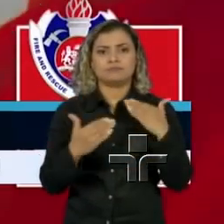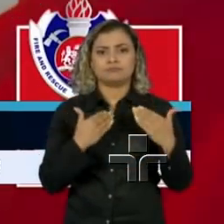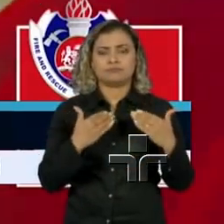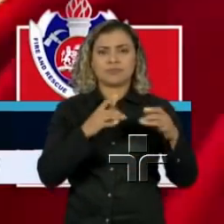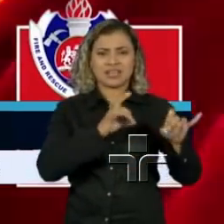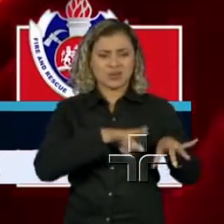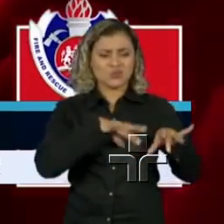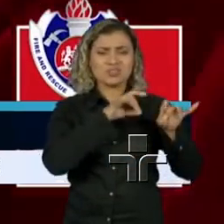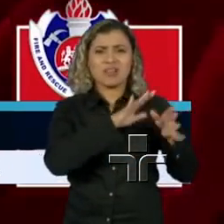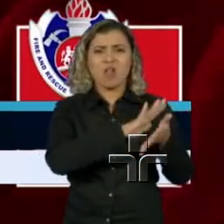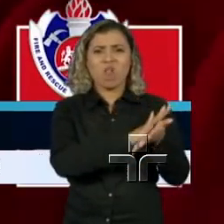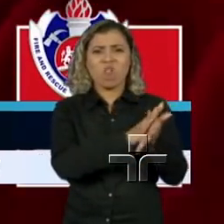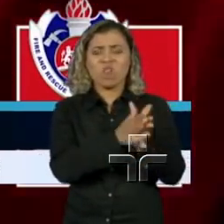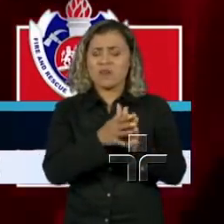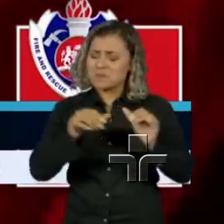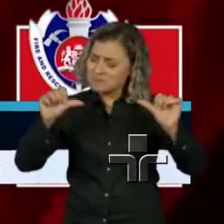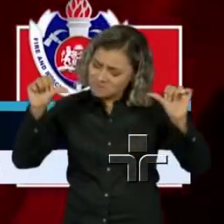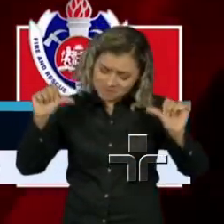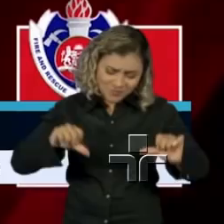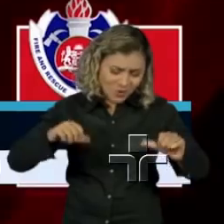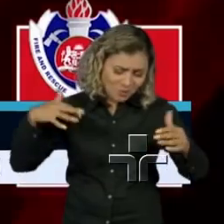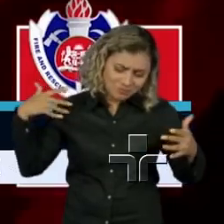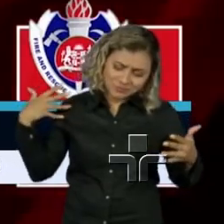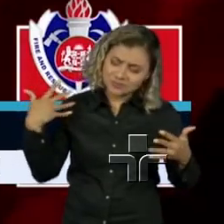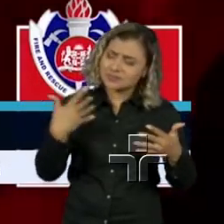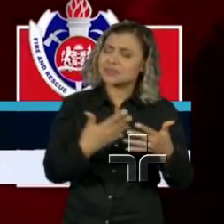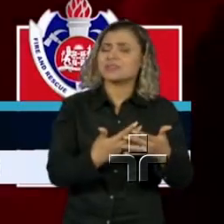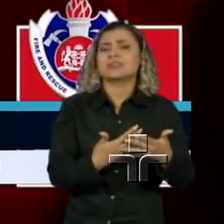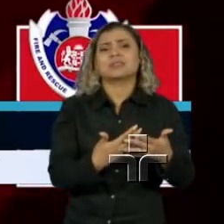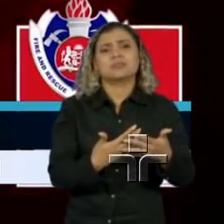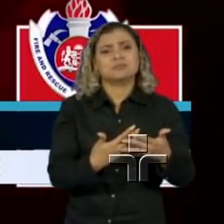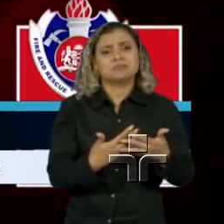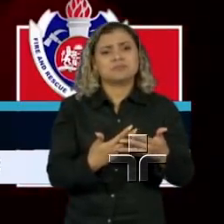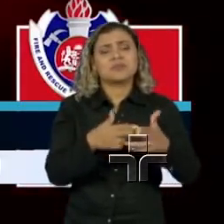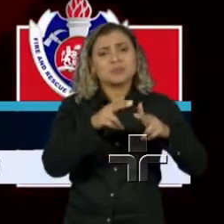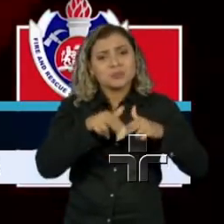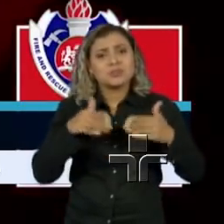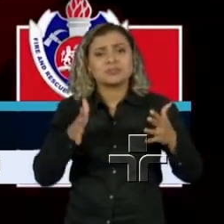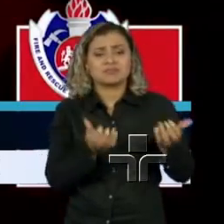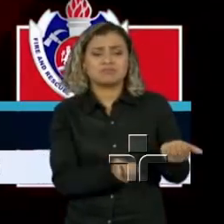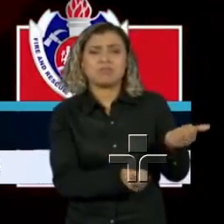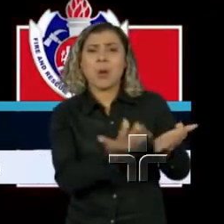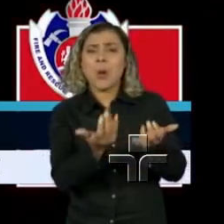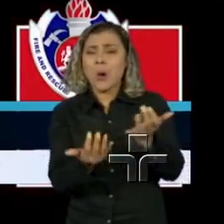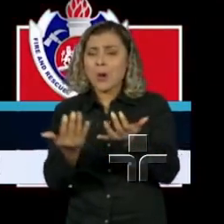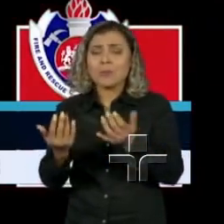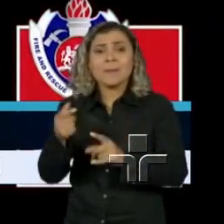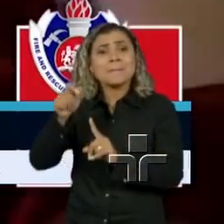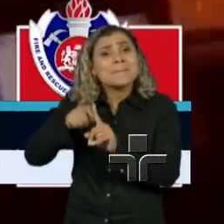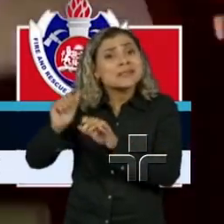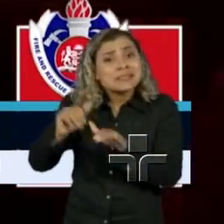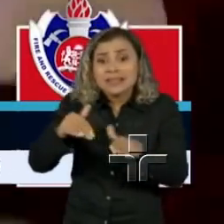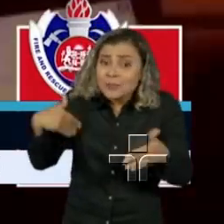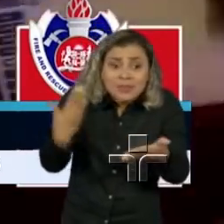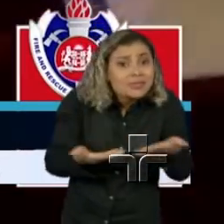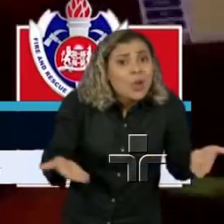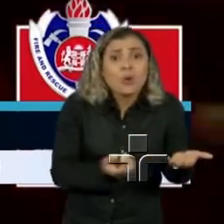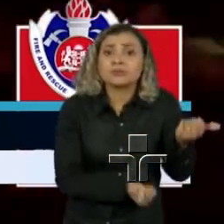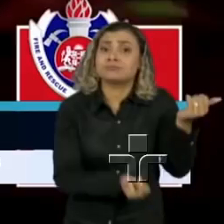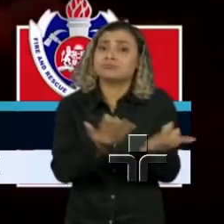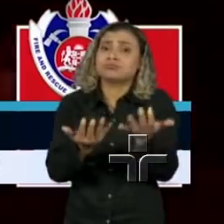foi causada por um dos piores incêndios florestais dos últimos tempos e está queimando o país desde setembro do ano passado.